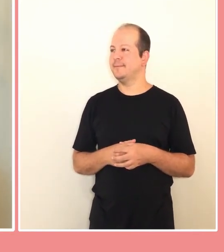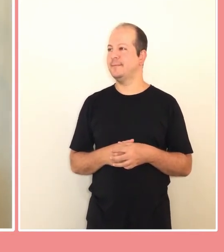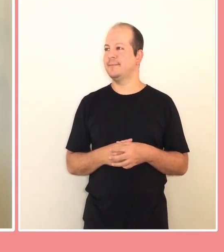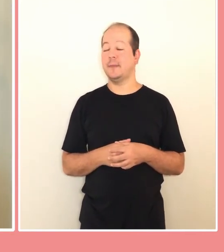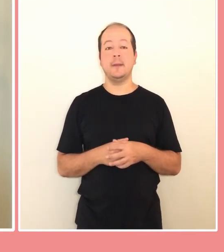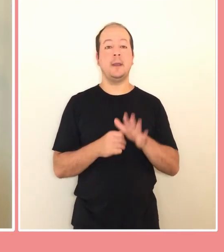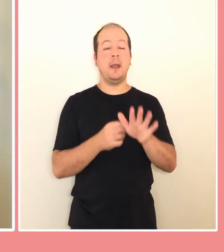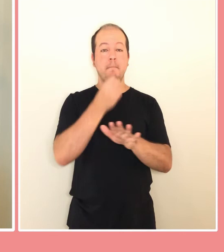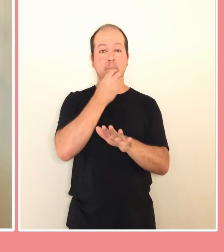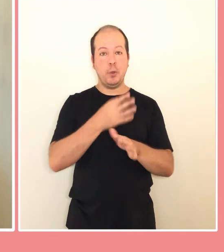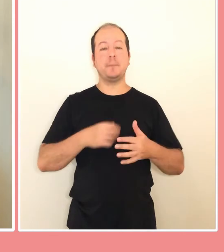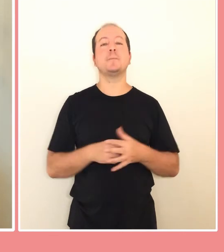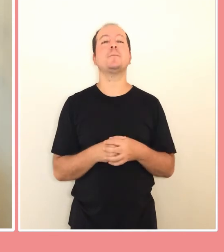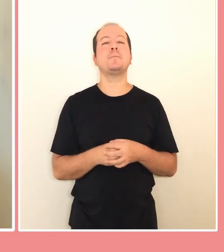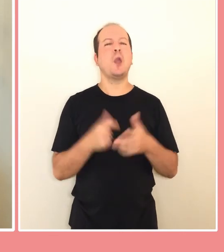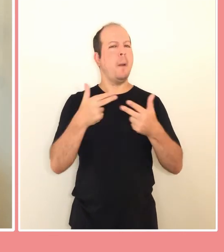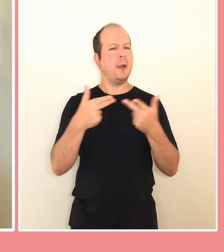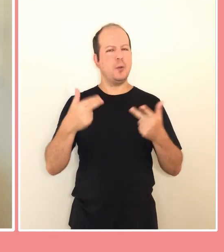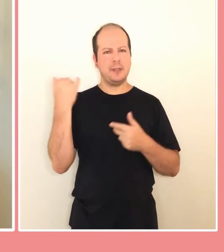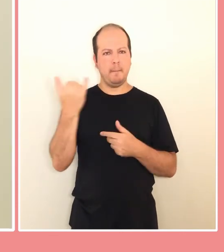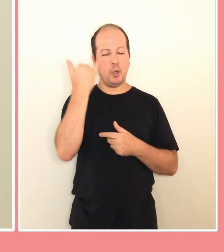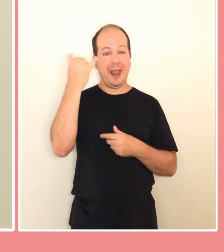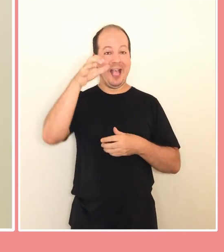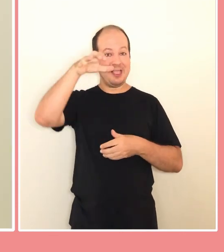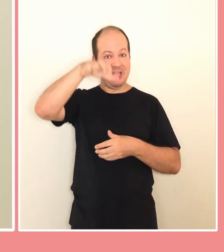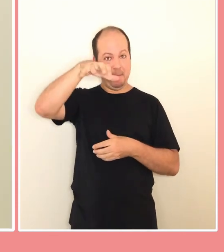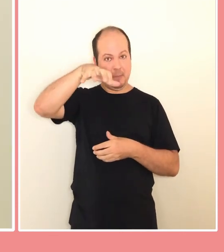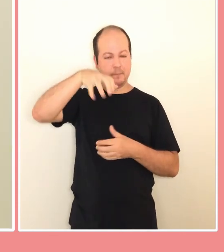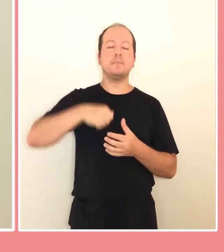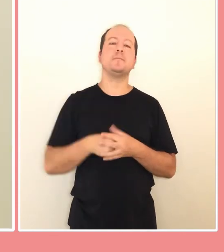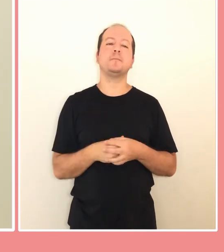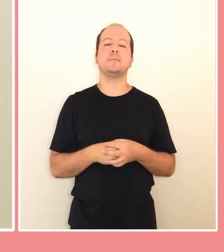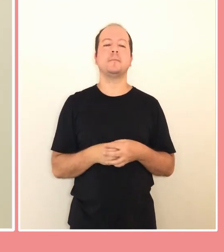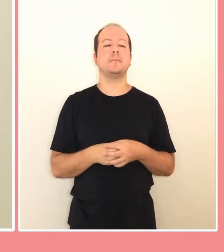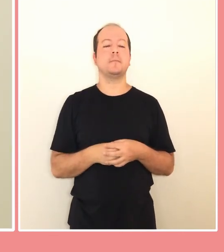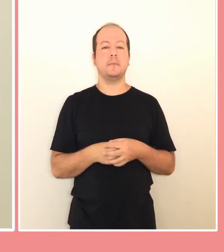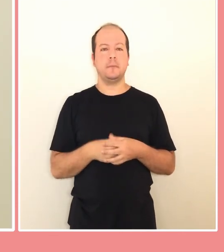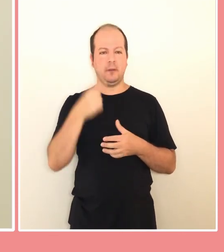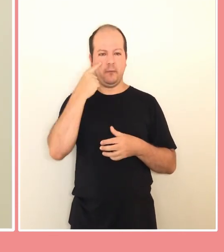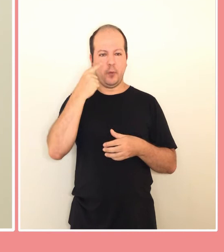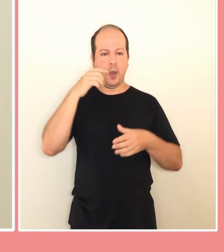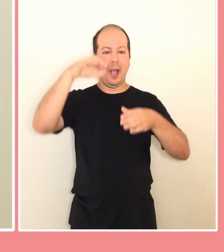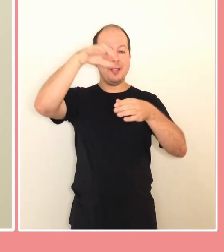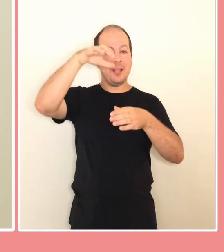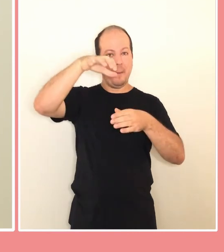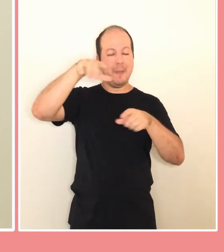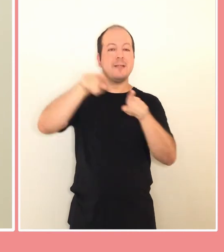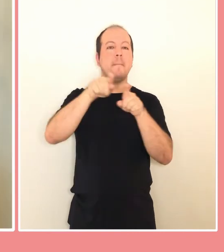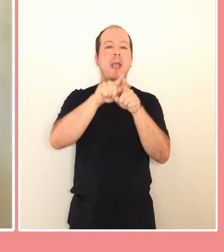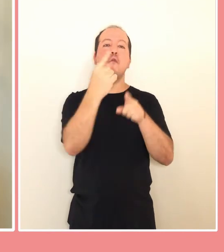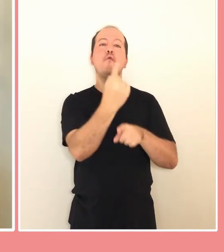Bom, uma coisa importante, a tampa é necessário que fazemos um furo bem